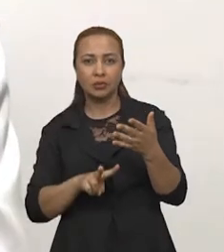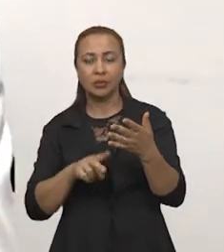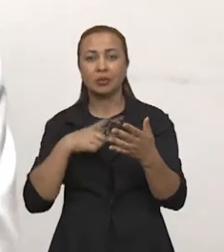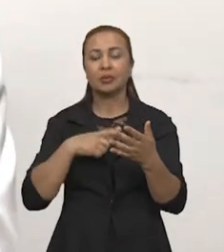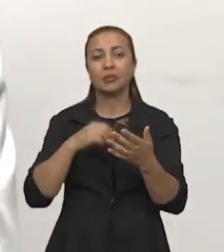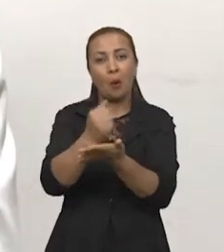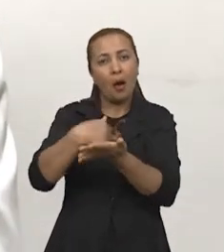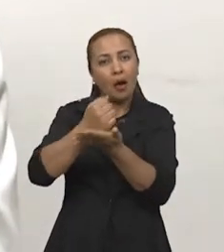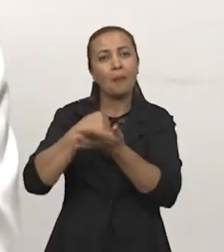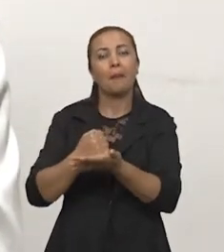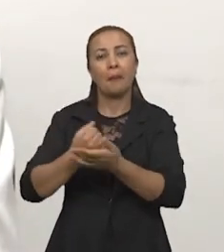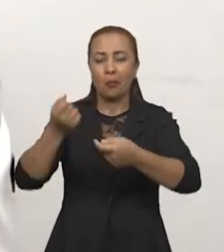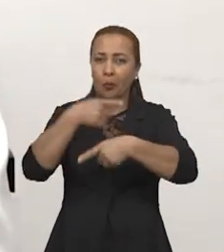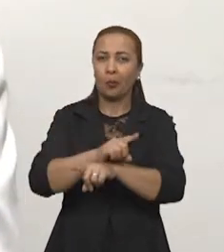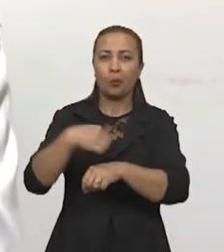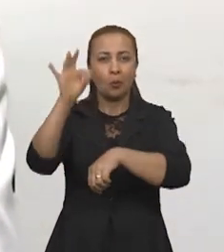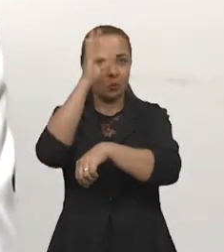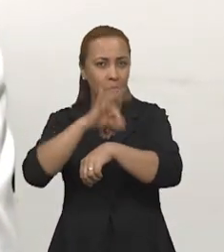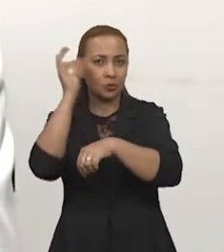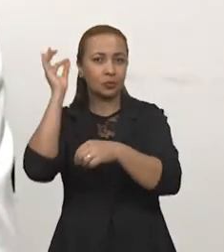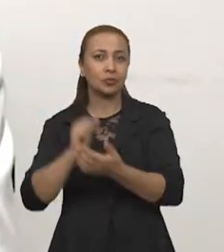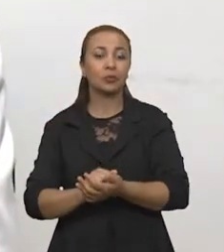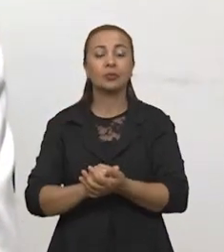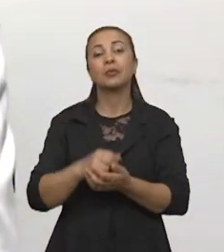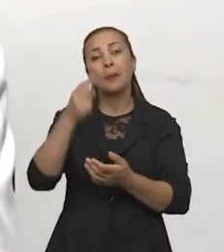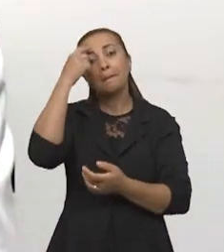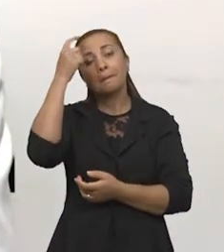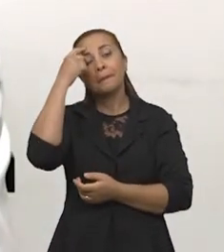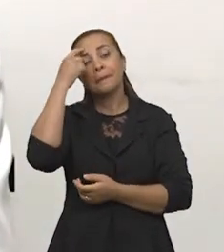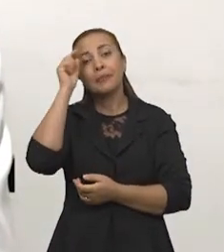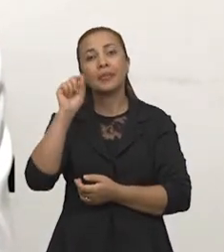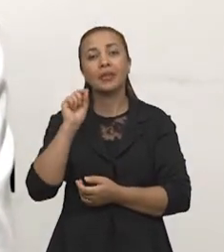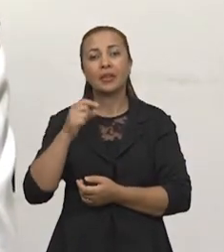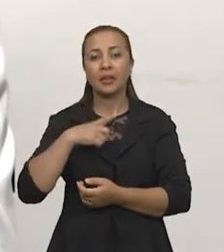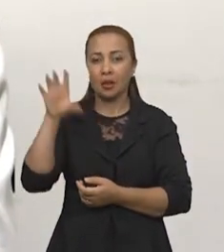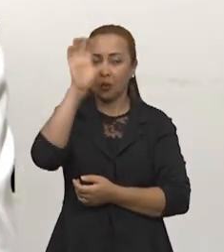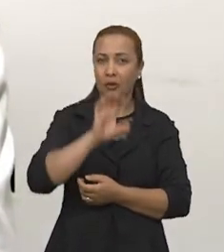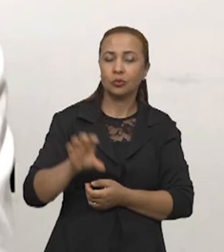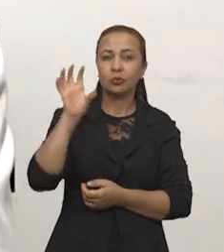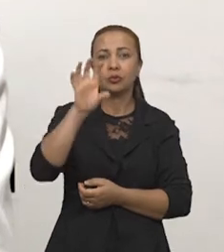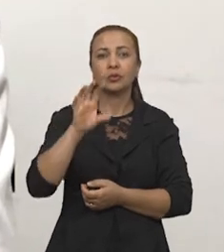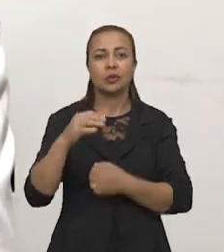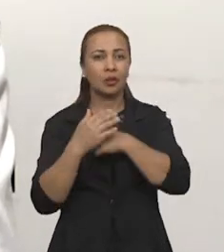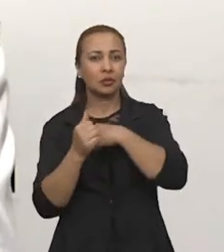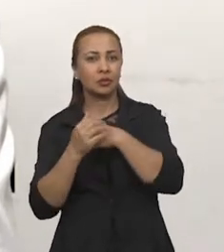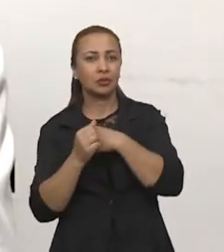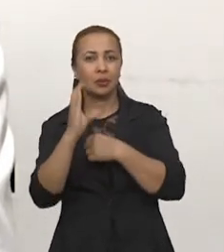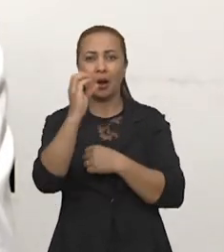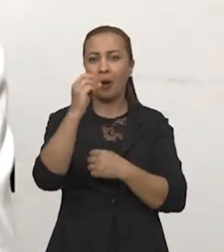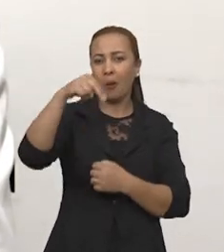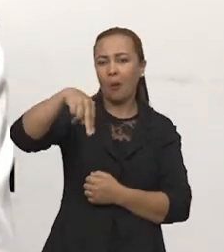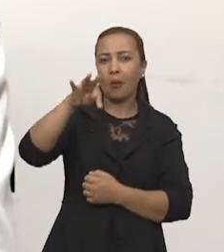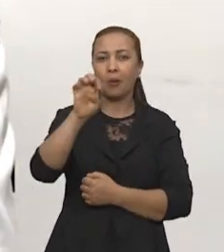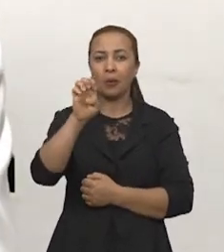avaliação inseticida. Então, para as plantas nativas, que seria o local? Pensamos, então, numa região que chama Contenda